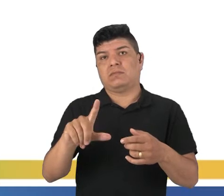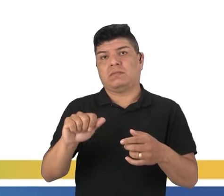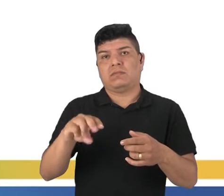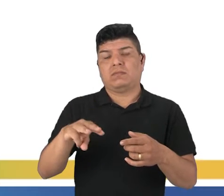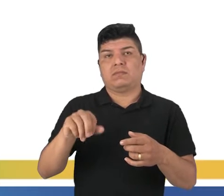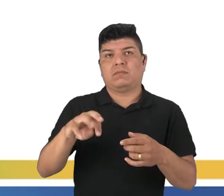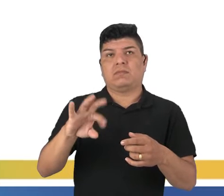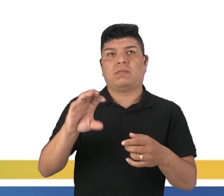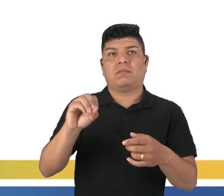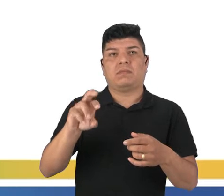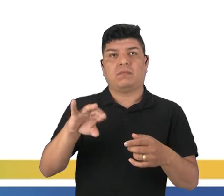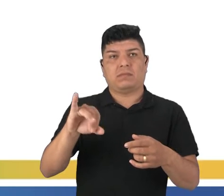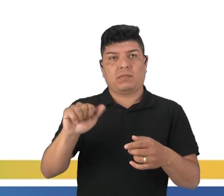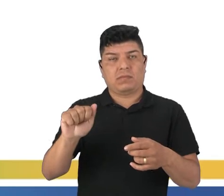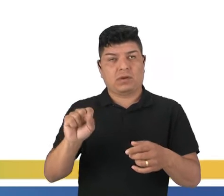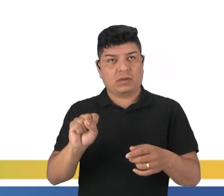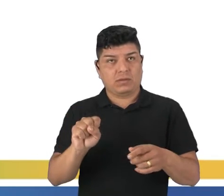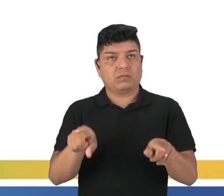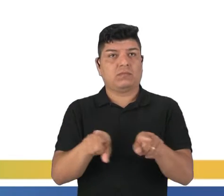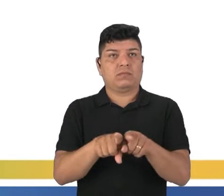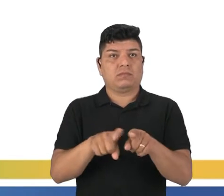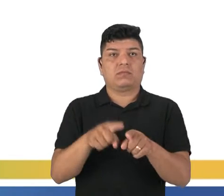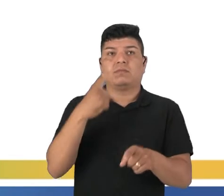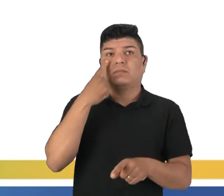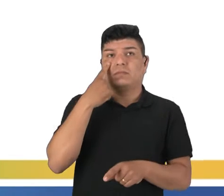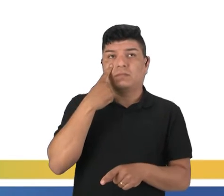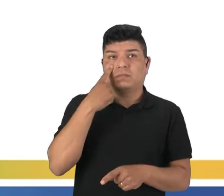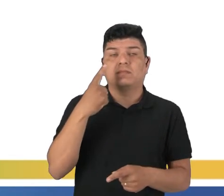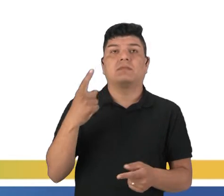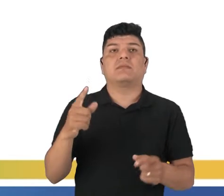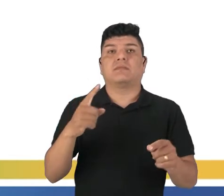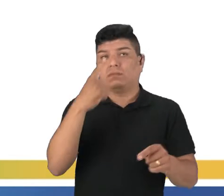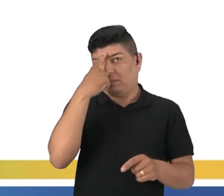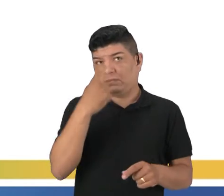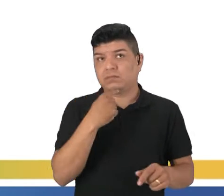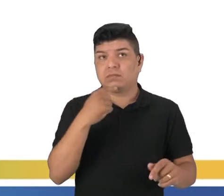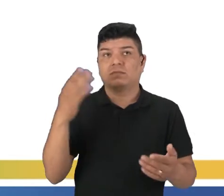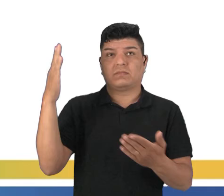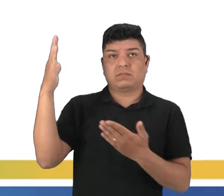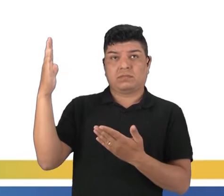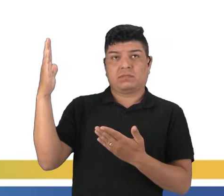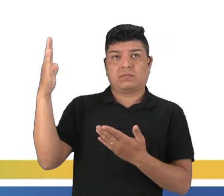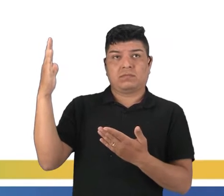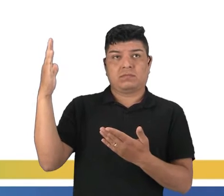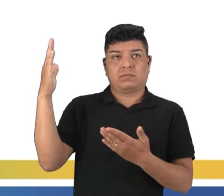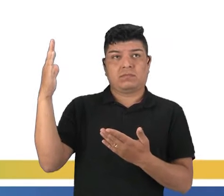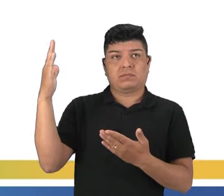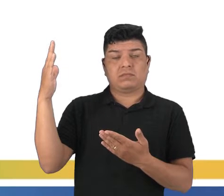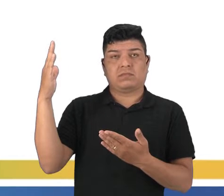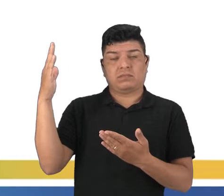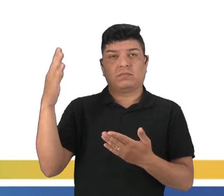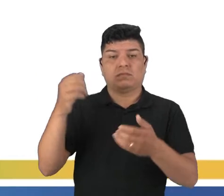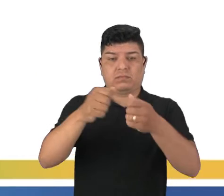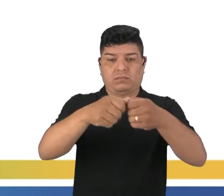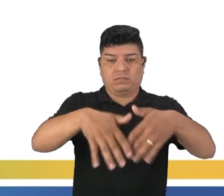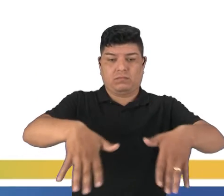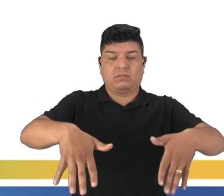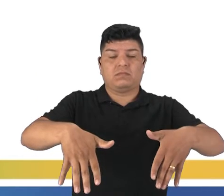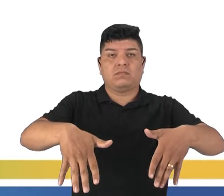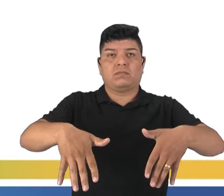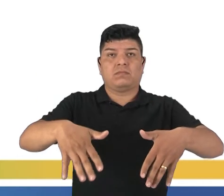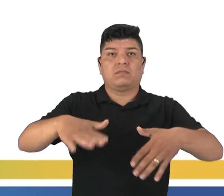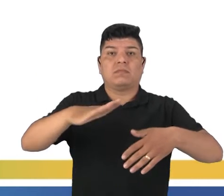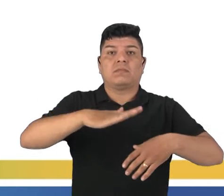e antioxidantes. Como vocês podem ver, o hipotálamo, a glândula pineal fica